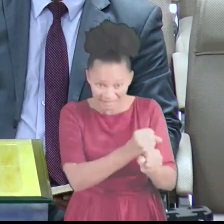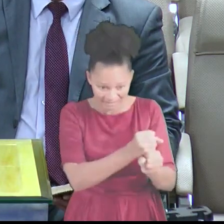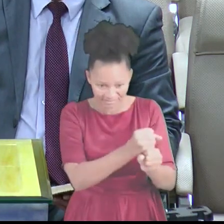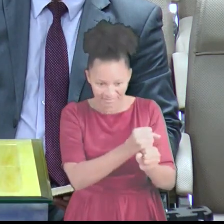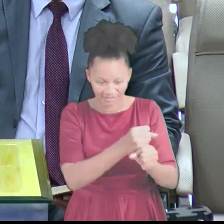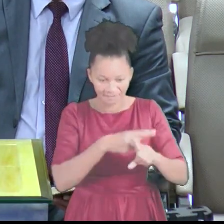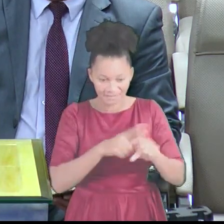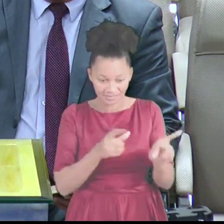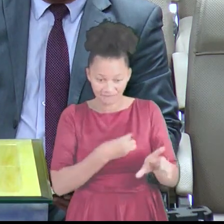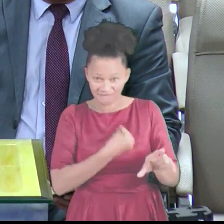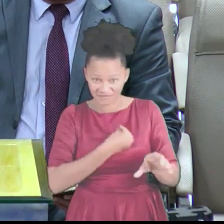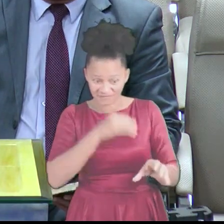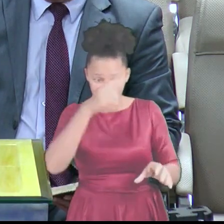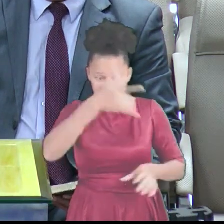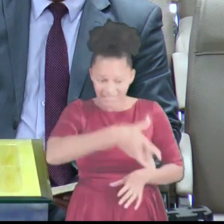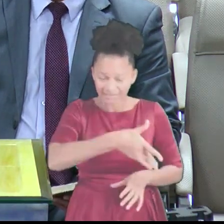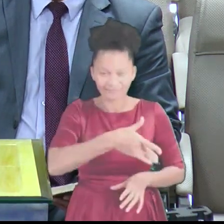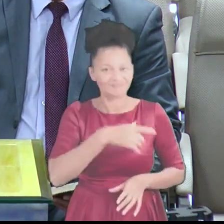está vivo.